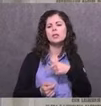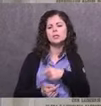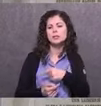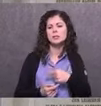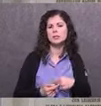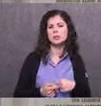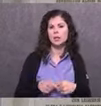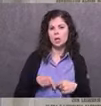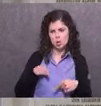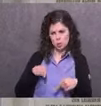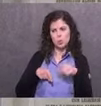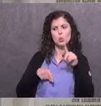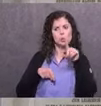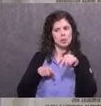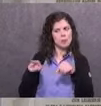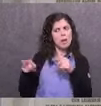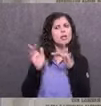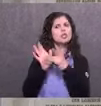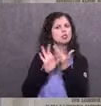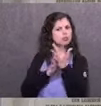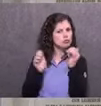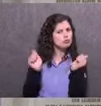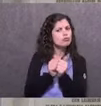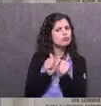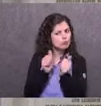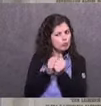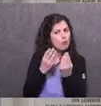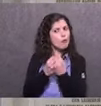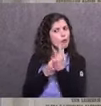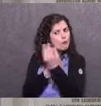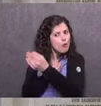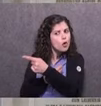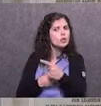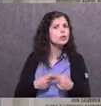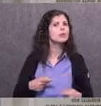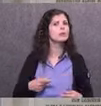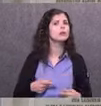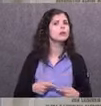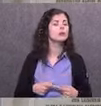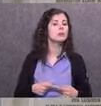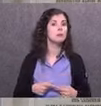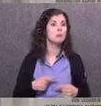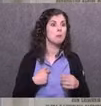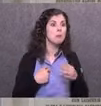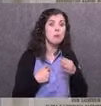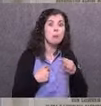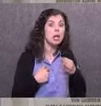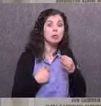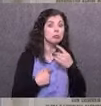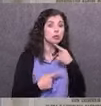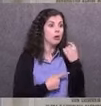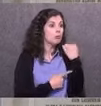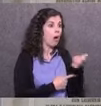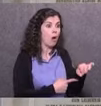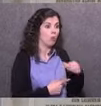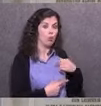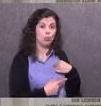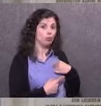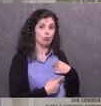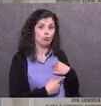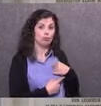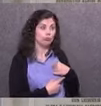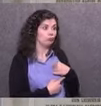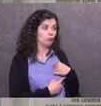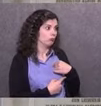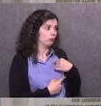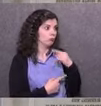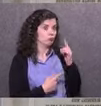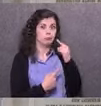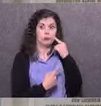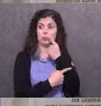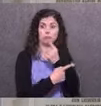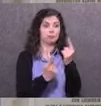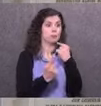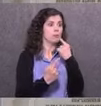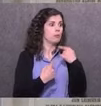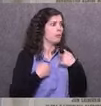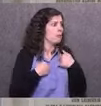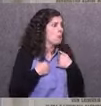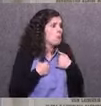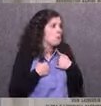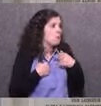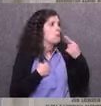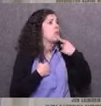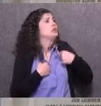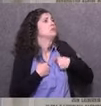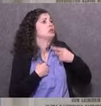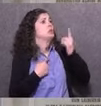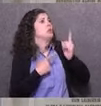também estavas com Jesus, o Galileu. Mas ele negou diante de todos, dizendo: não sei o que